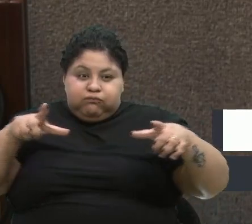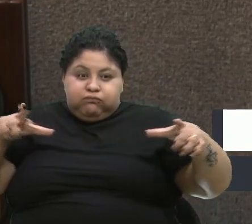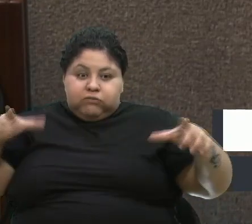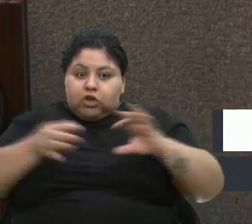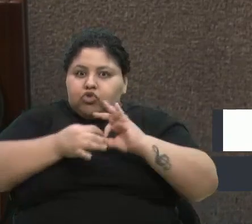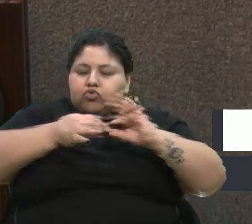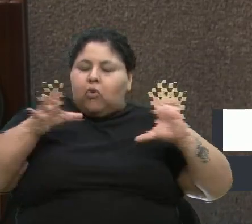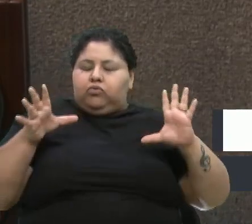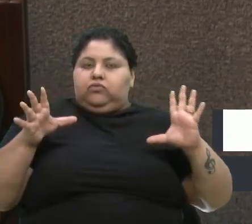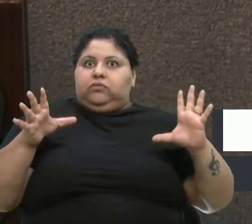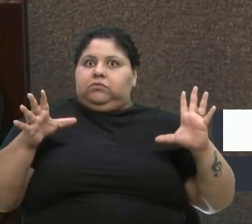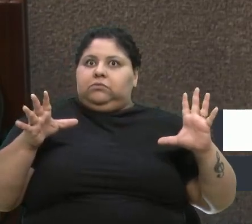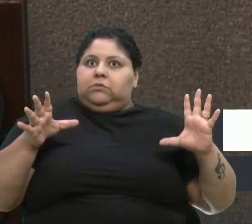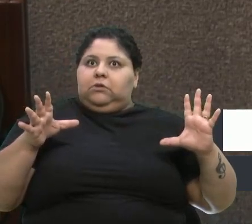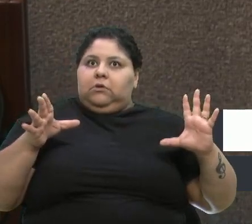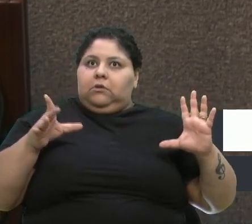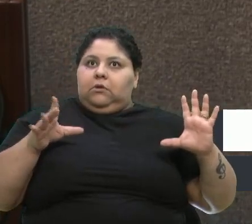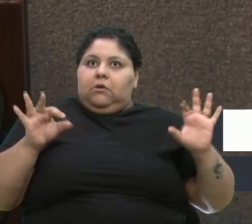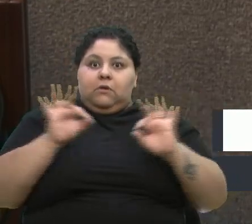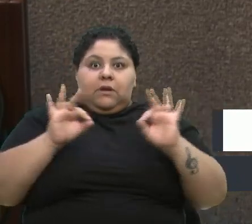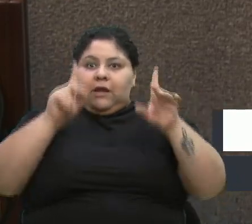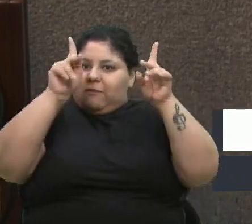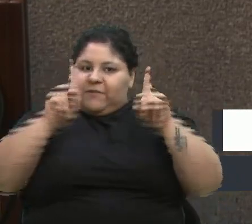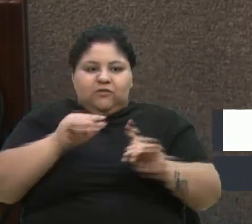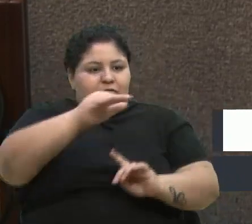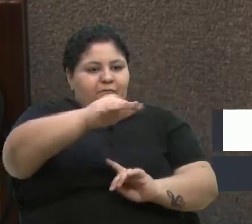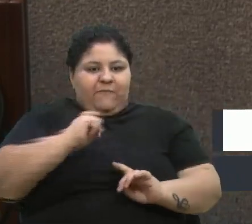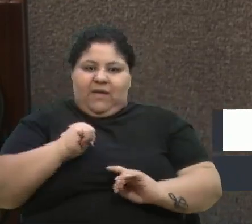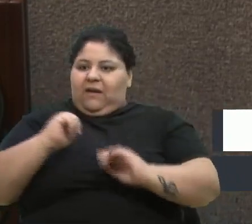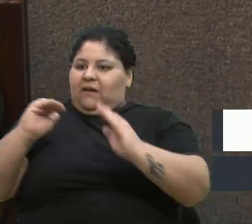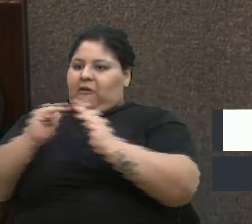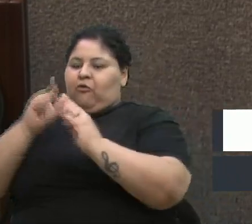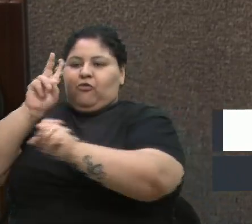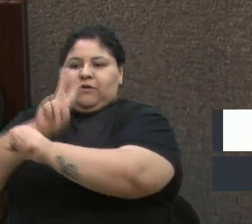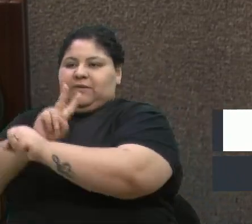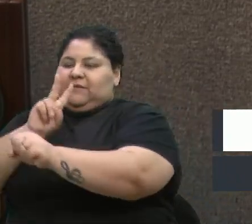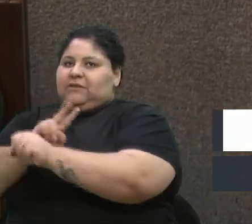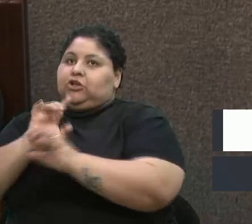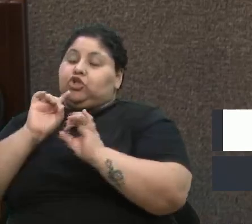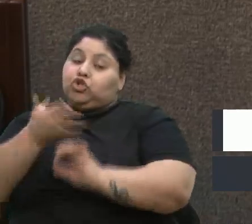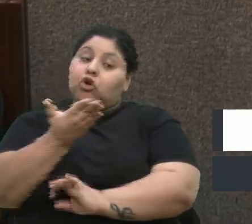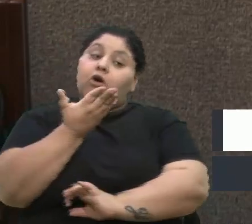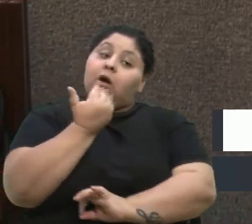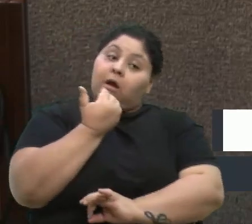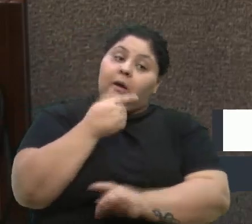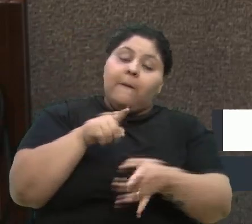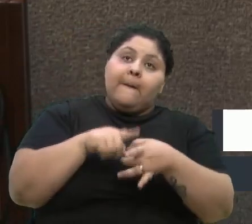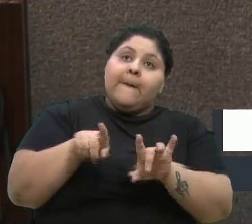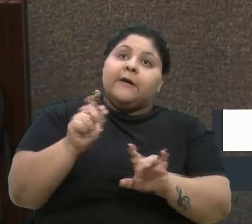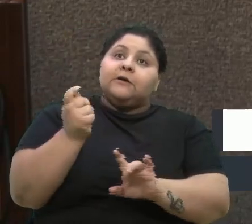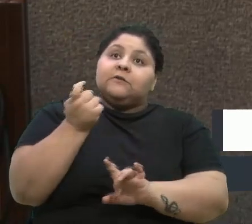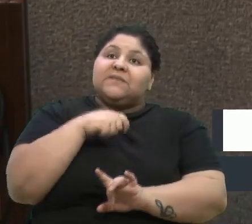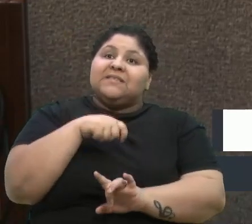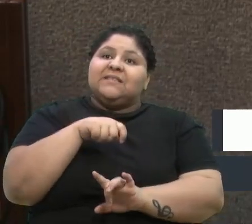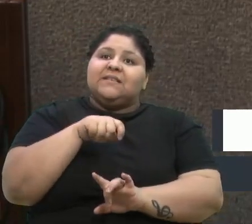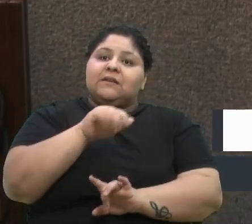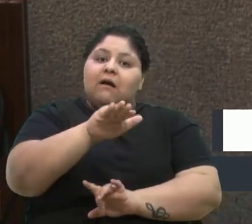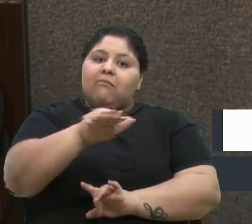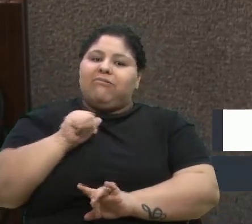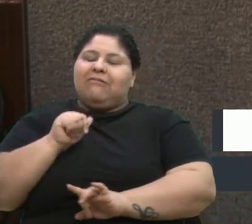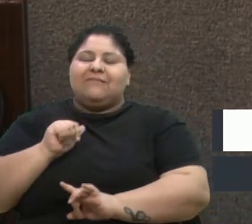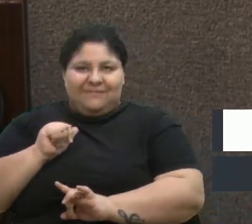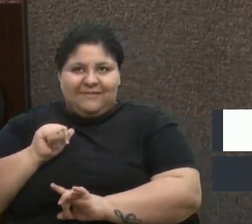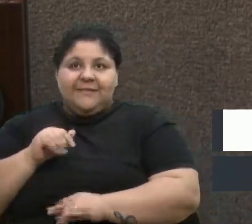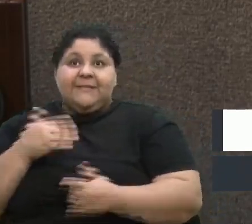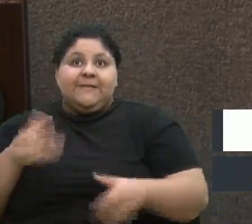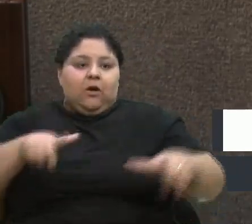lá, né? Ninguém adota, o pessoal alimenta, né? Mas eles precisariam ser adotados. Então, o canil